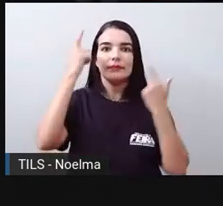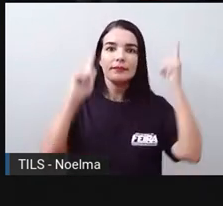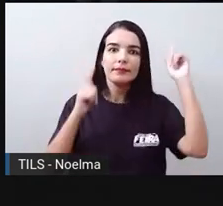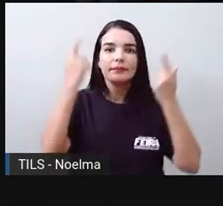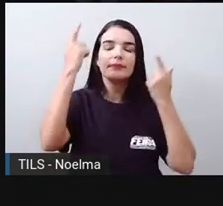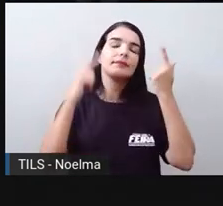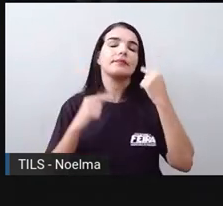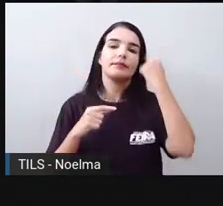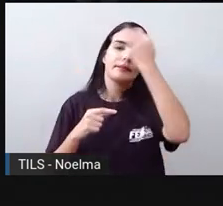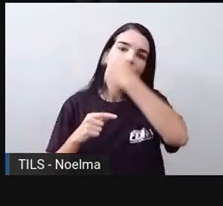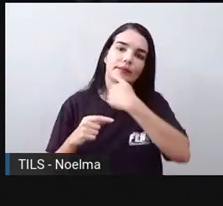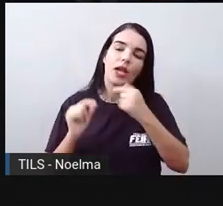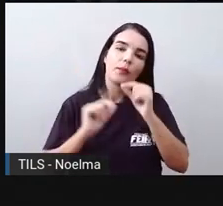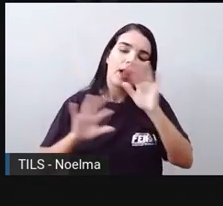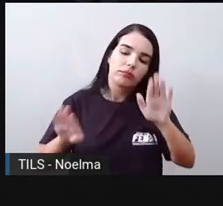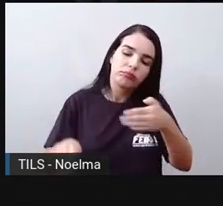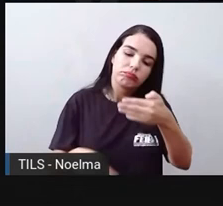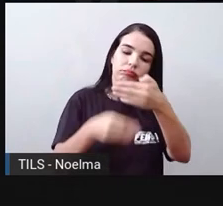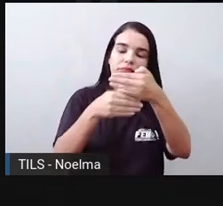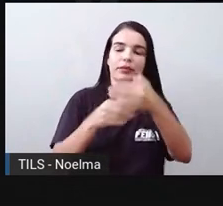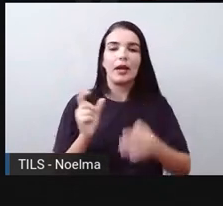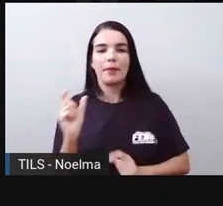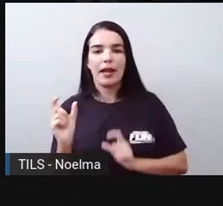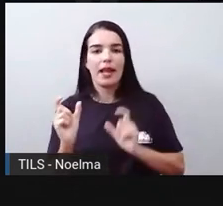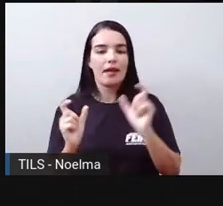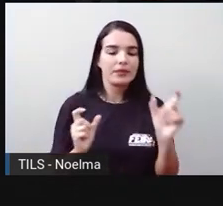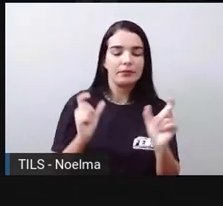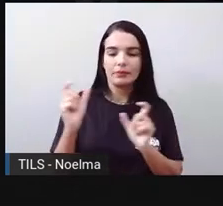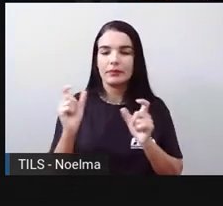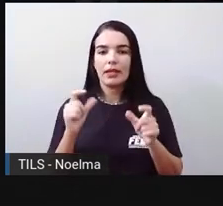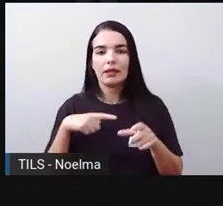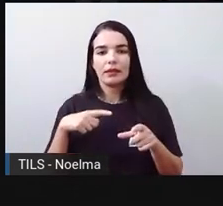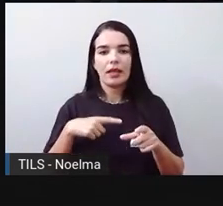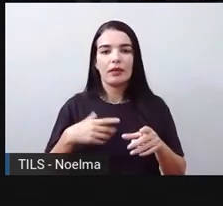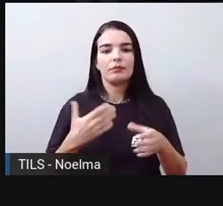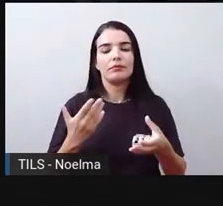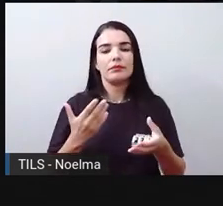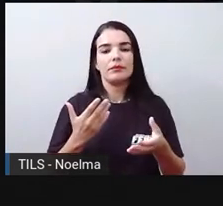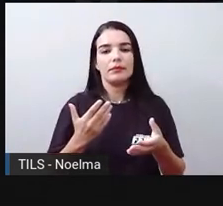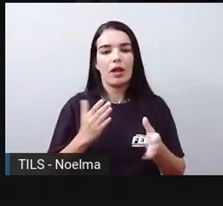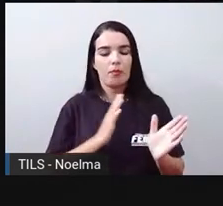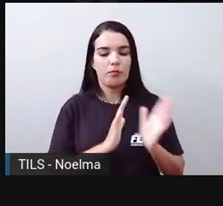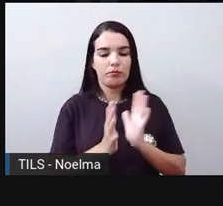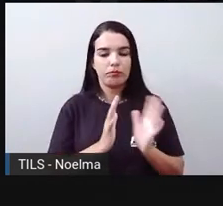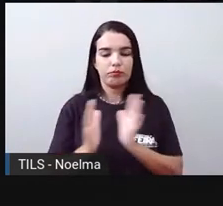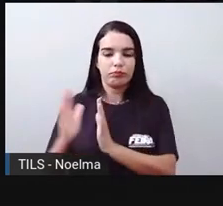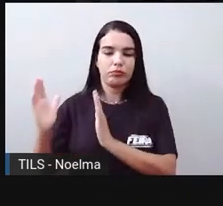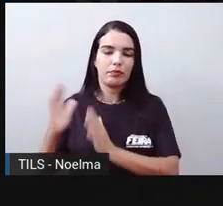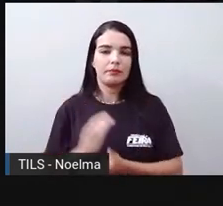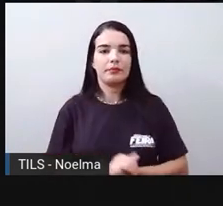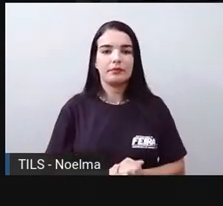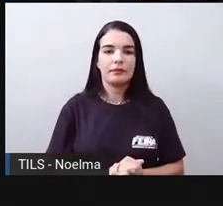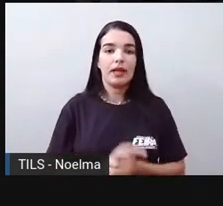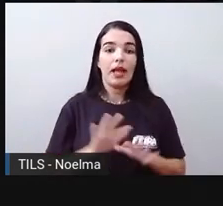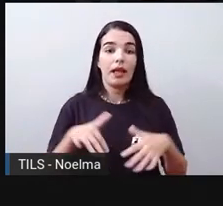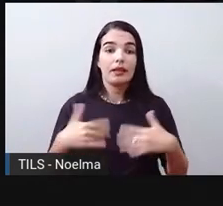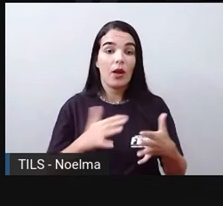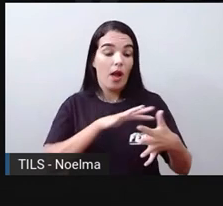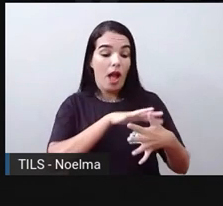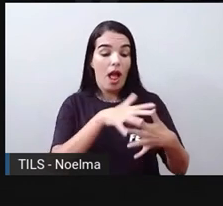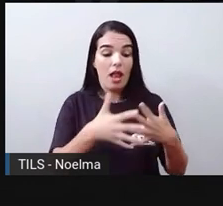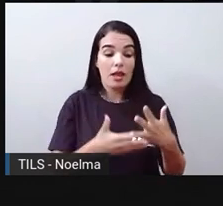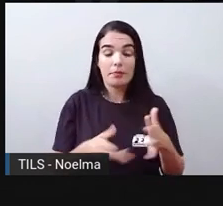as palavras que vão fazendo o processo de comunicação quando se utiliza a Libras. Então, a Libras,